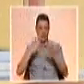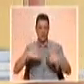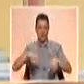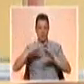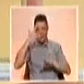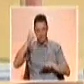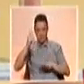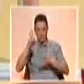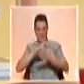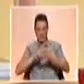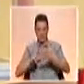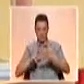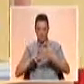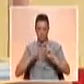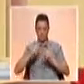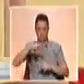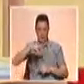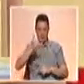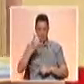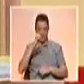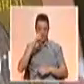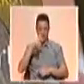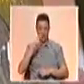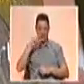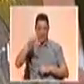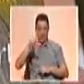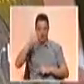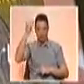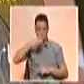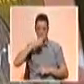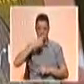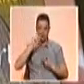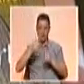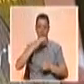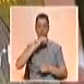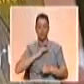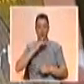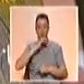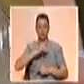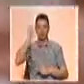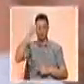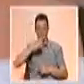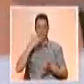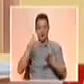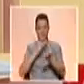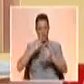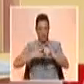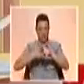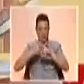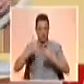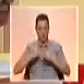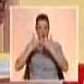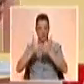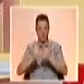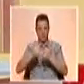duas sugestões de leitura. Michel Perrault, A História dos Quartos. Um livro muito interessante, e